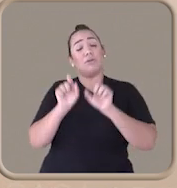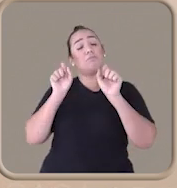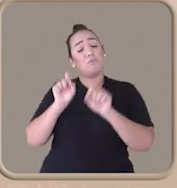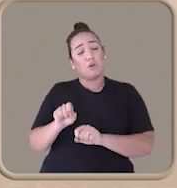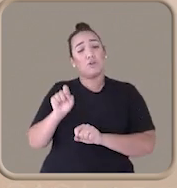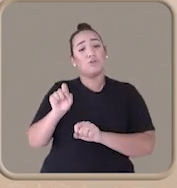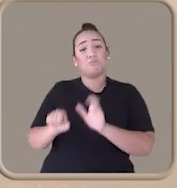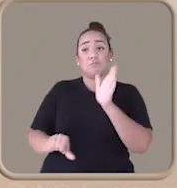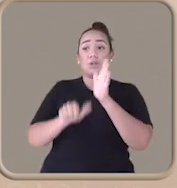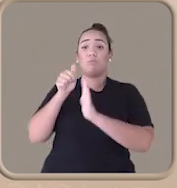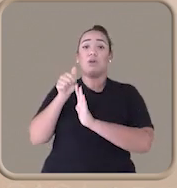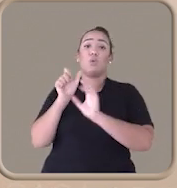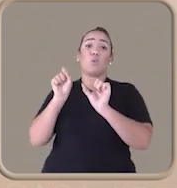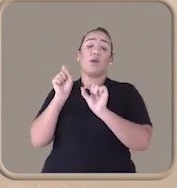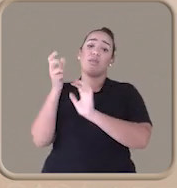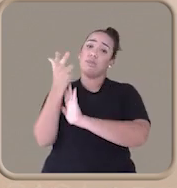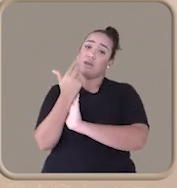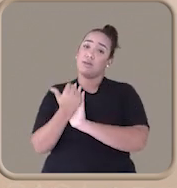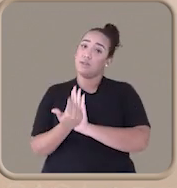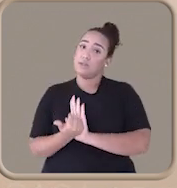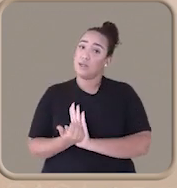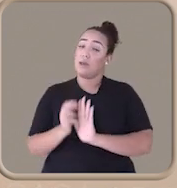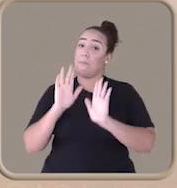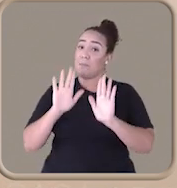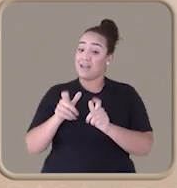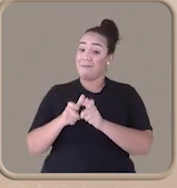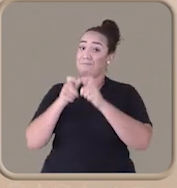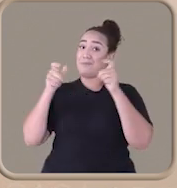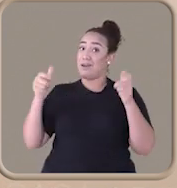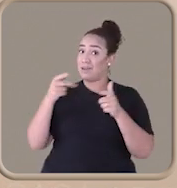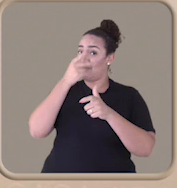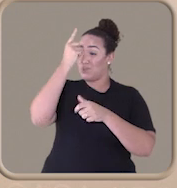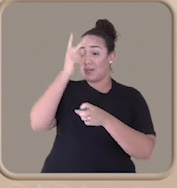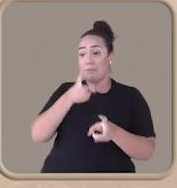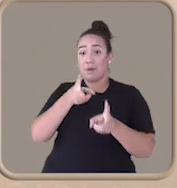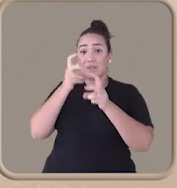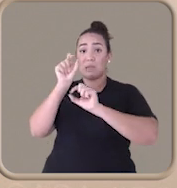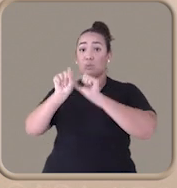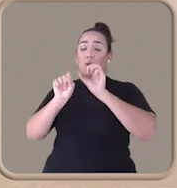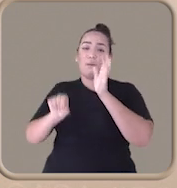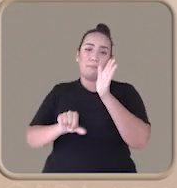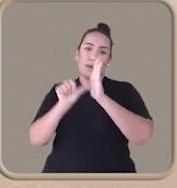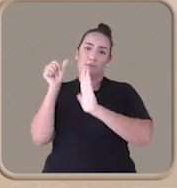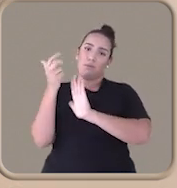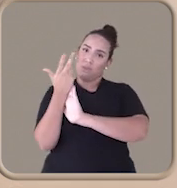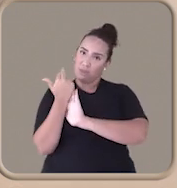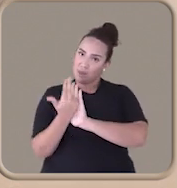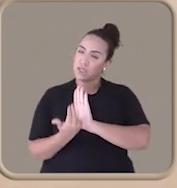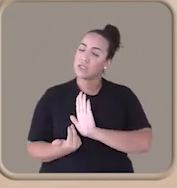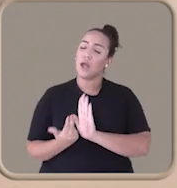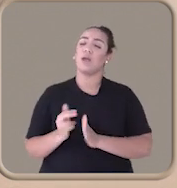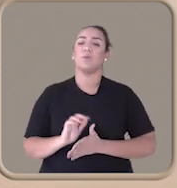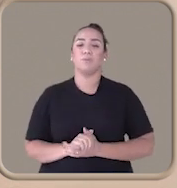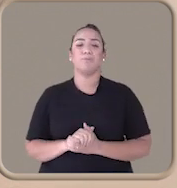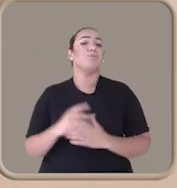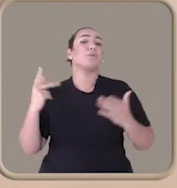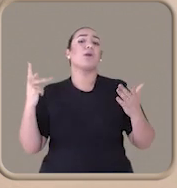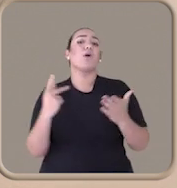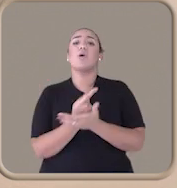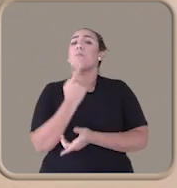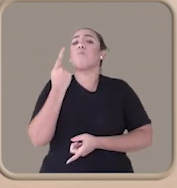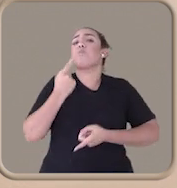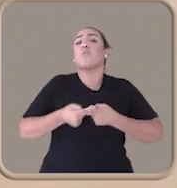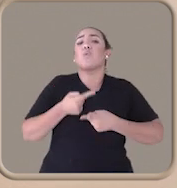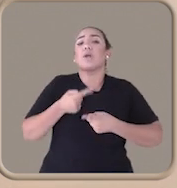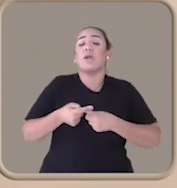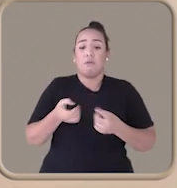primeiro. Mas as chances de você ter visto primeiro o desenho são muito, mas muito altas. Isso acontece porque esse